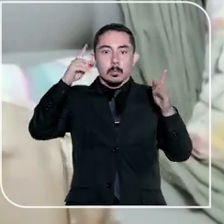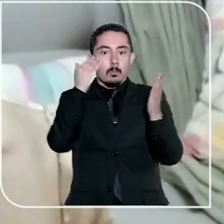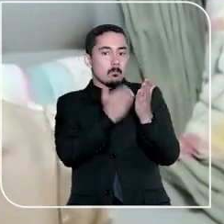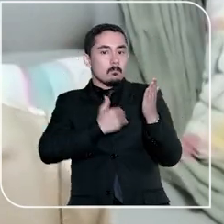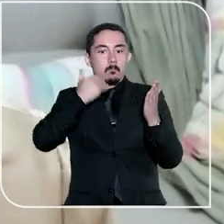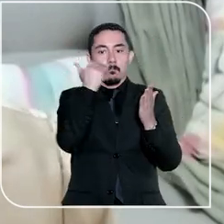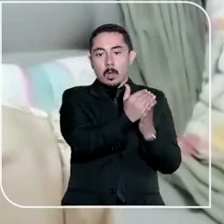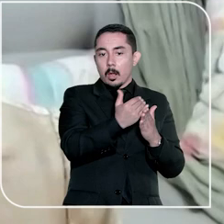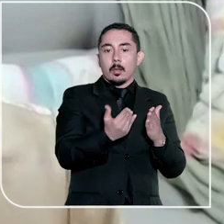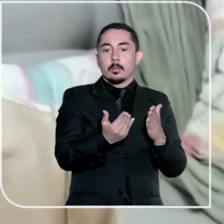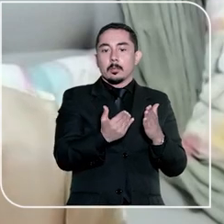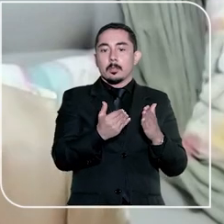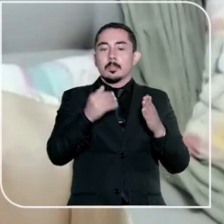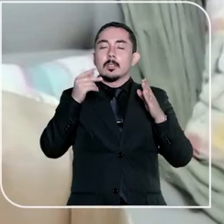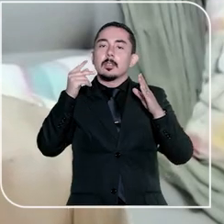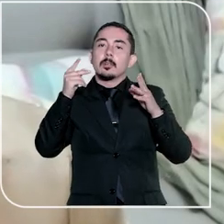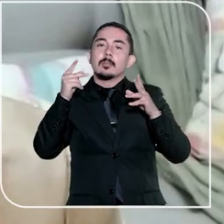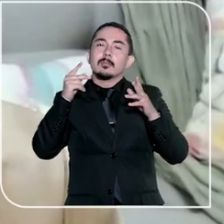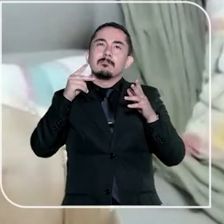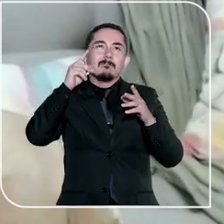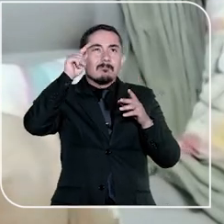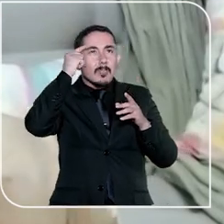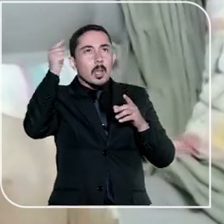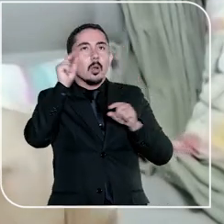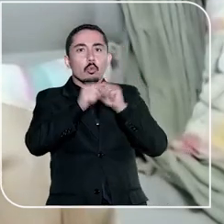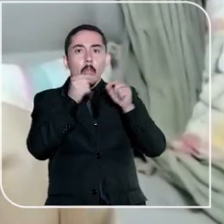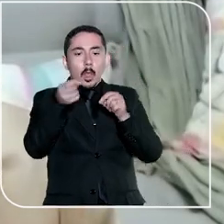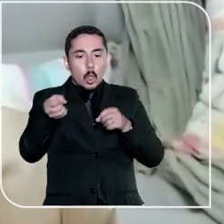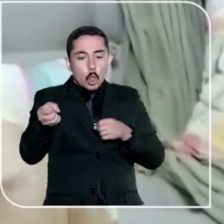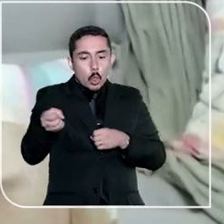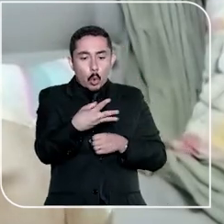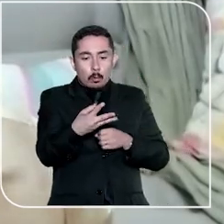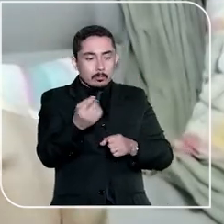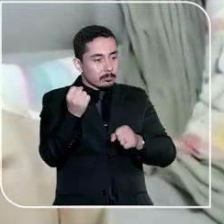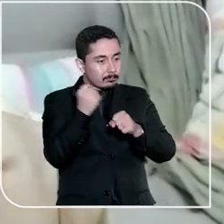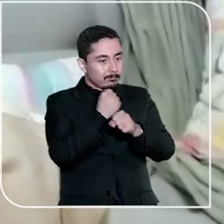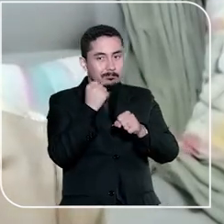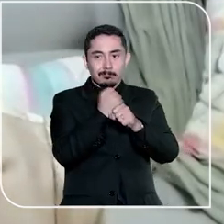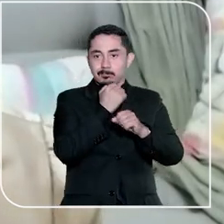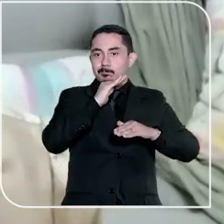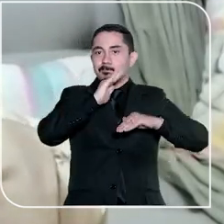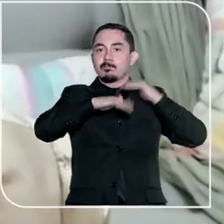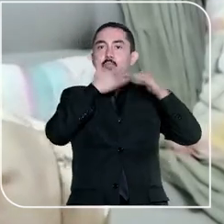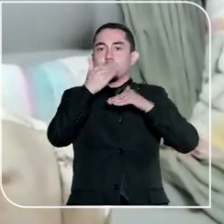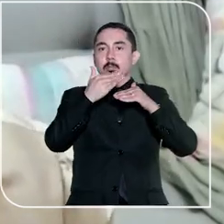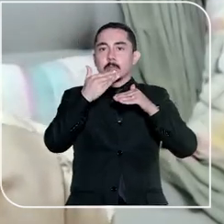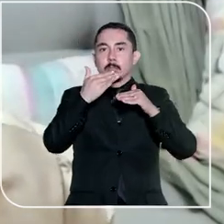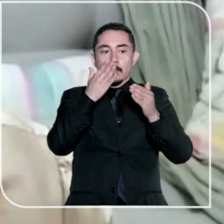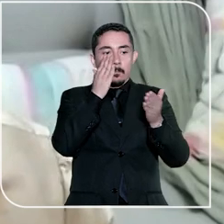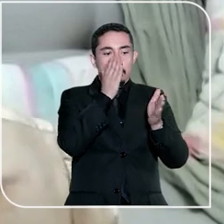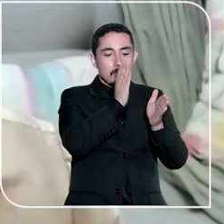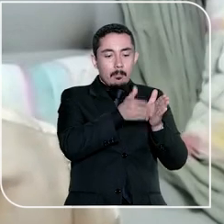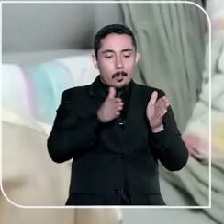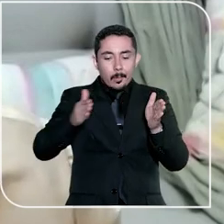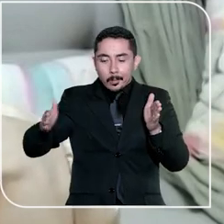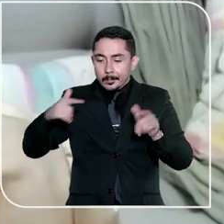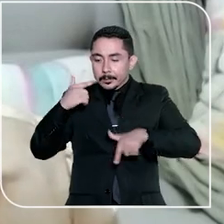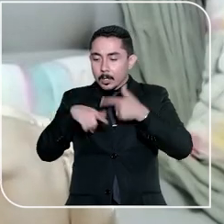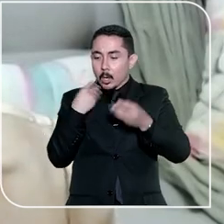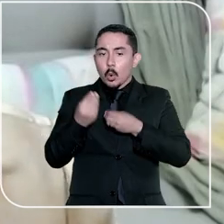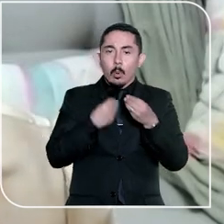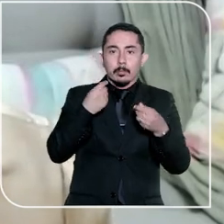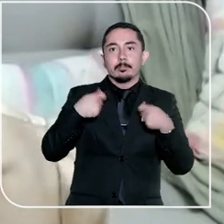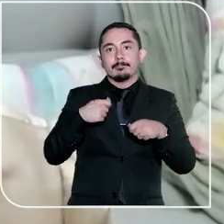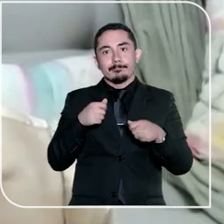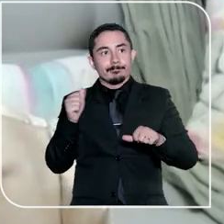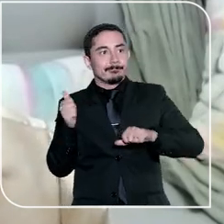indo além no sentido de construir algo novo dentro dos nossos processos de trabalho que precisam